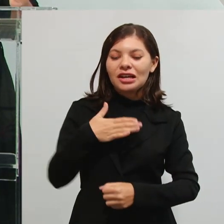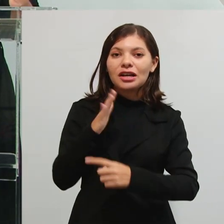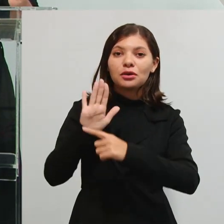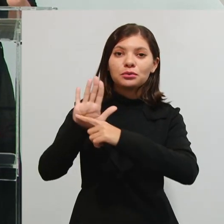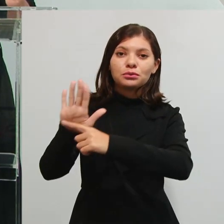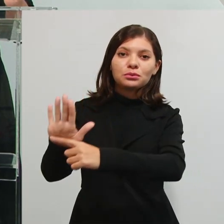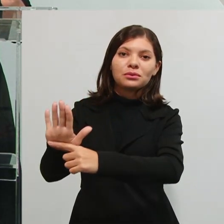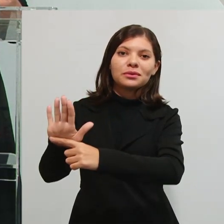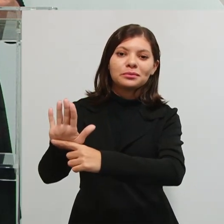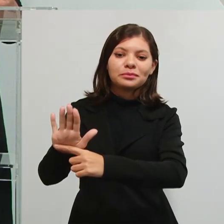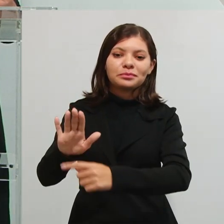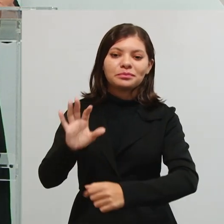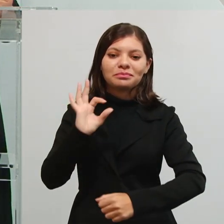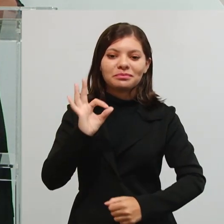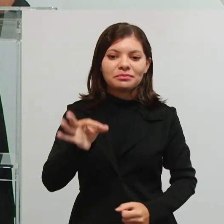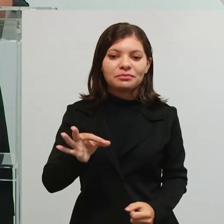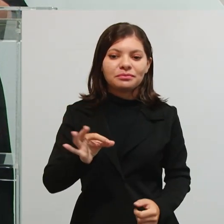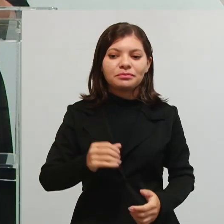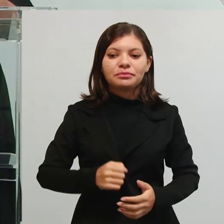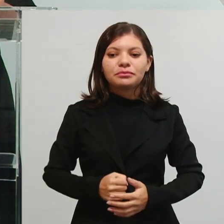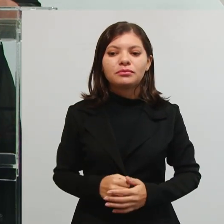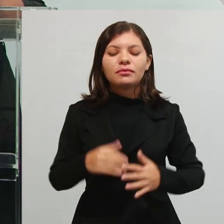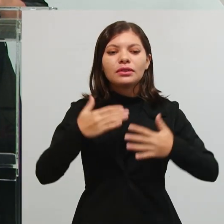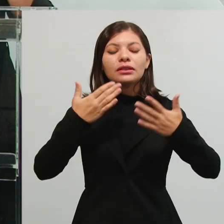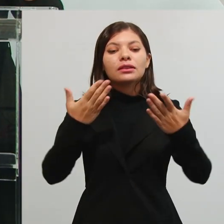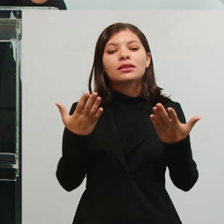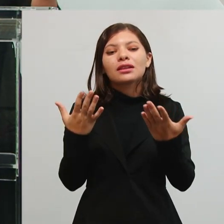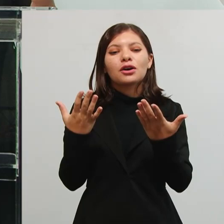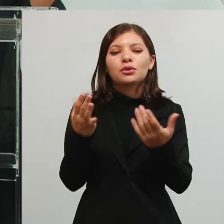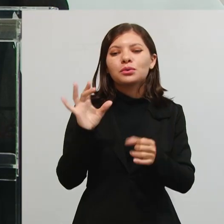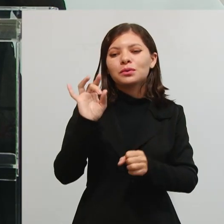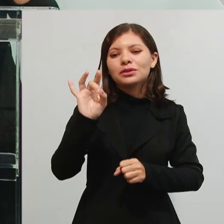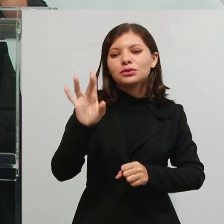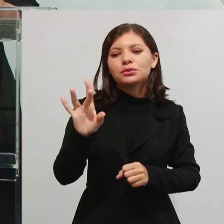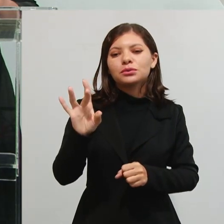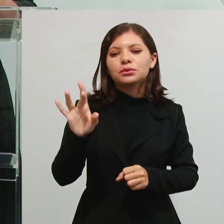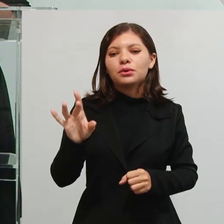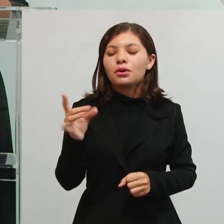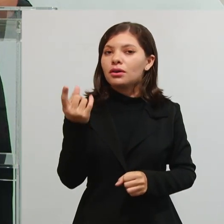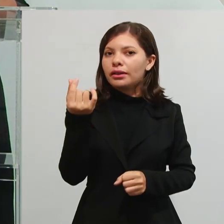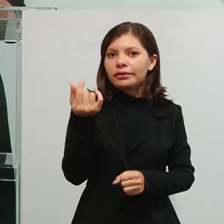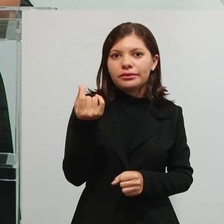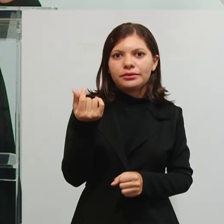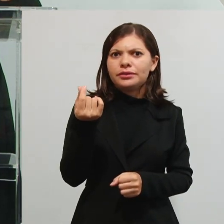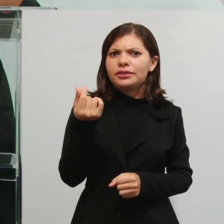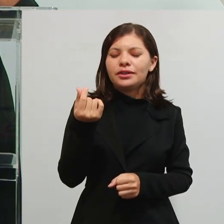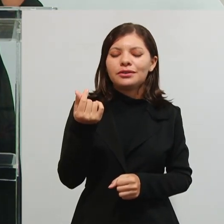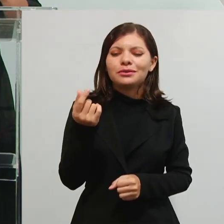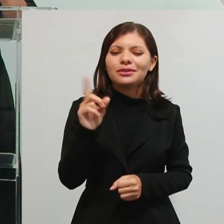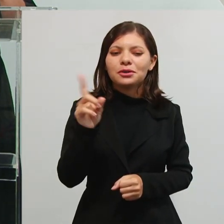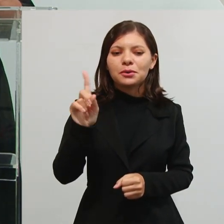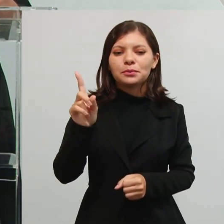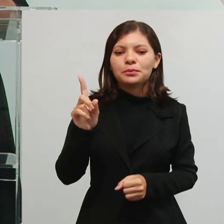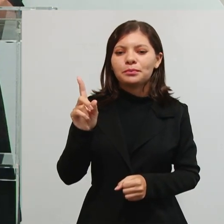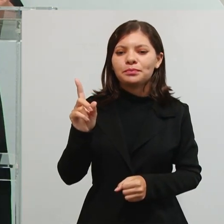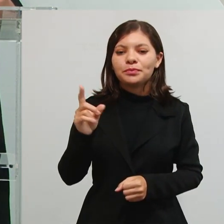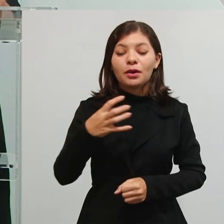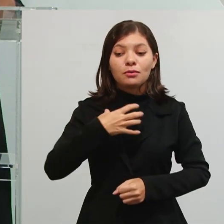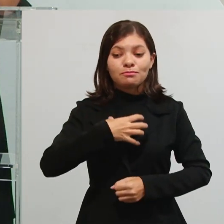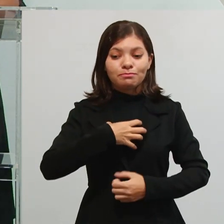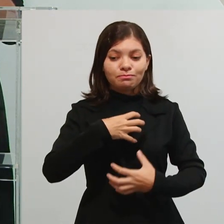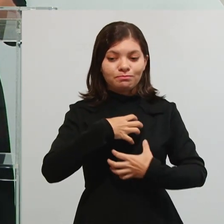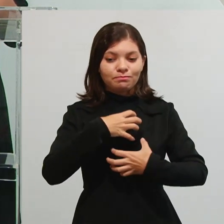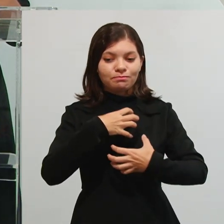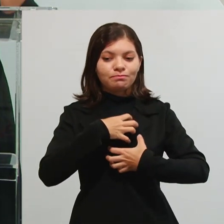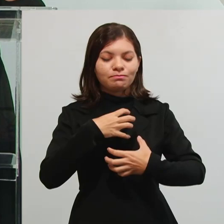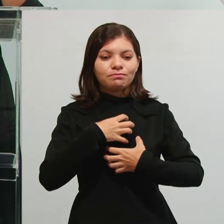dela certo pessoal então empatia não tem a ver somente com dinheiro mas empatia tem a ver também com os sentimentos do outro